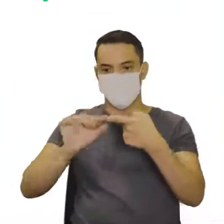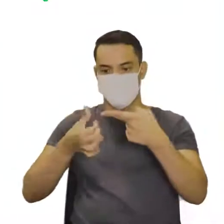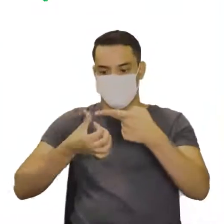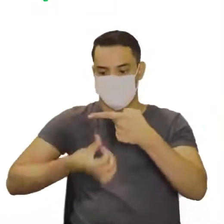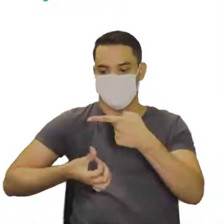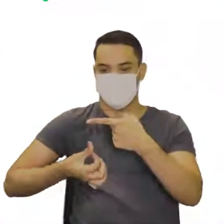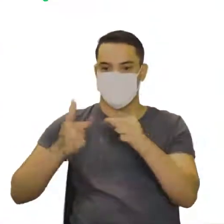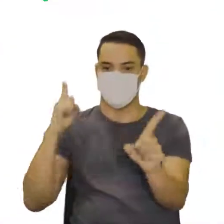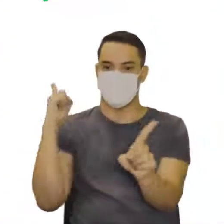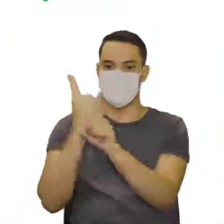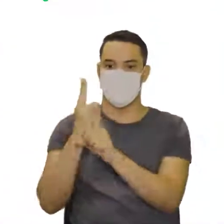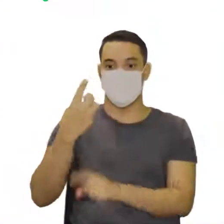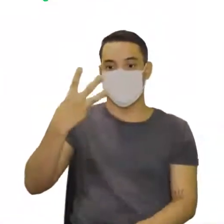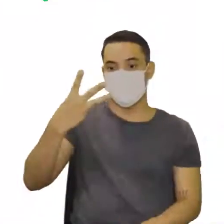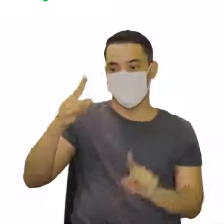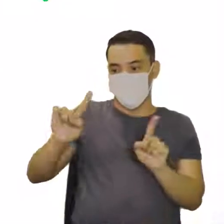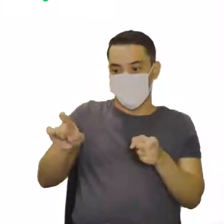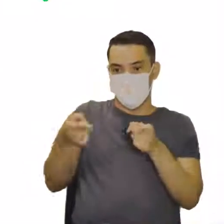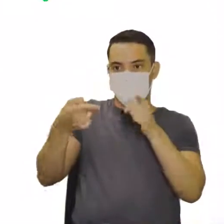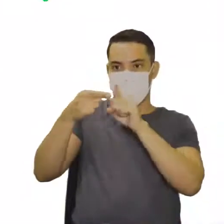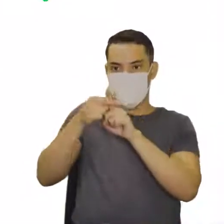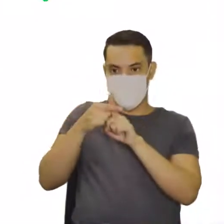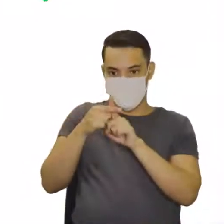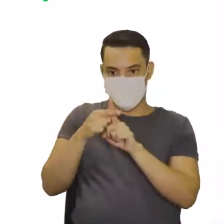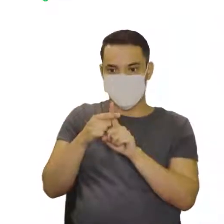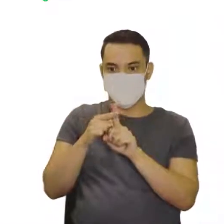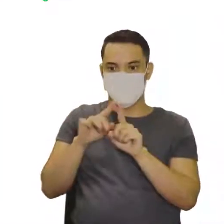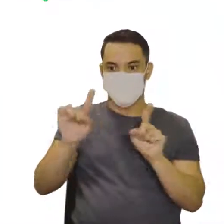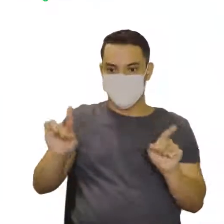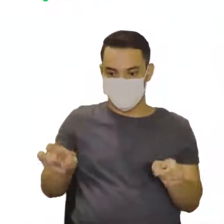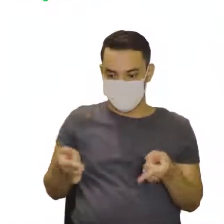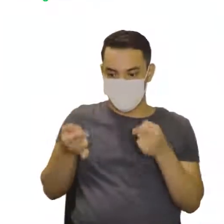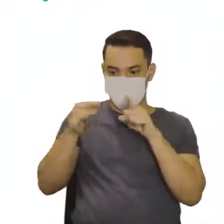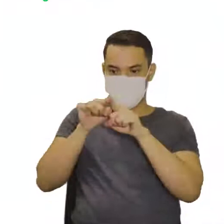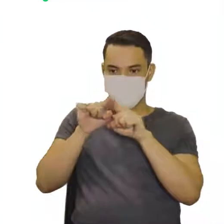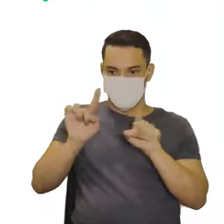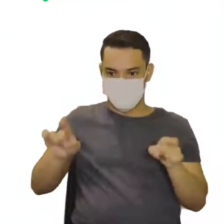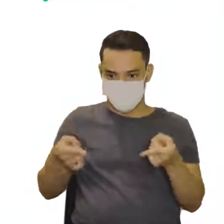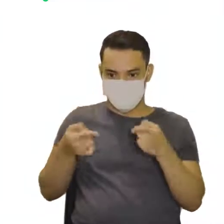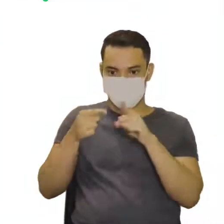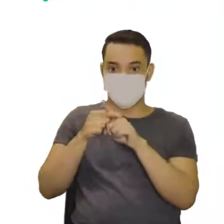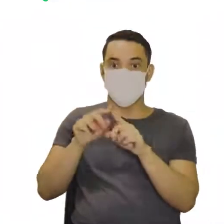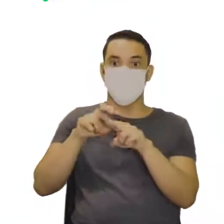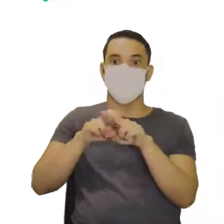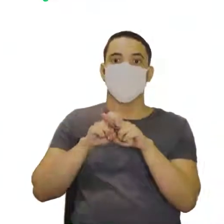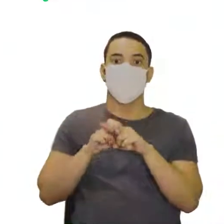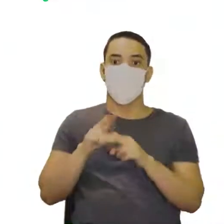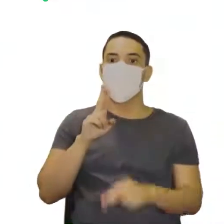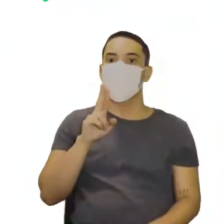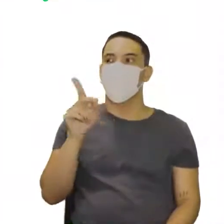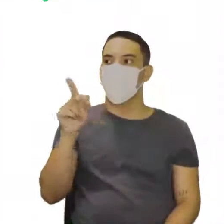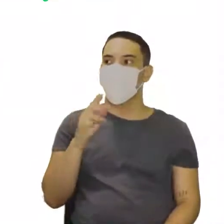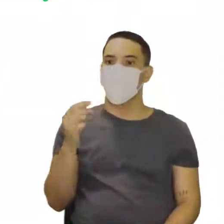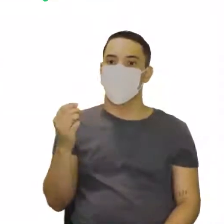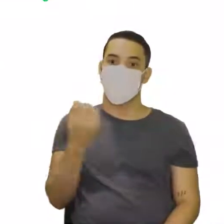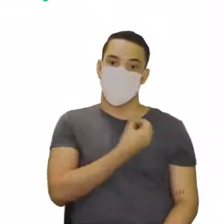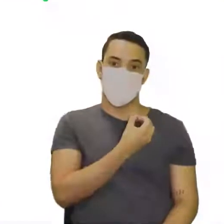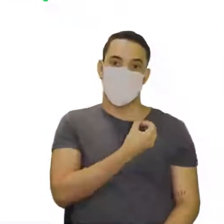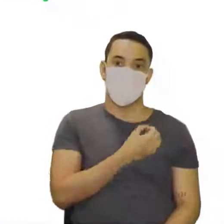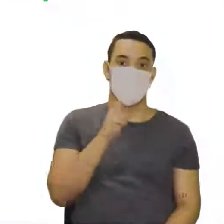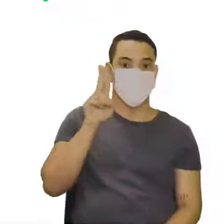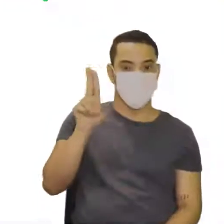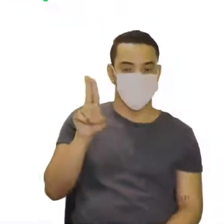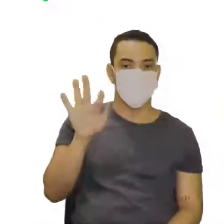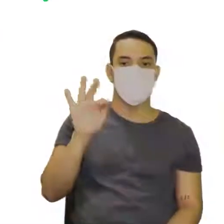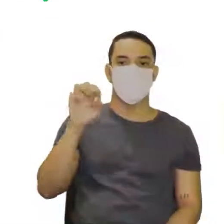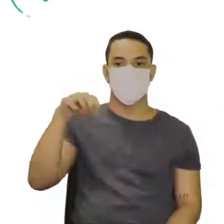de 3 ohms, tá, pessoal? Então, vamos lá, ó, tá aqui. Esse é o valor de U, esse aqui é o valor da FEM,